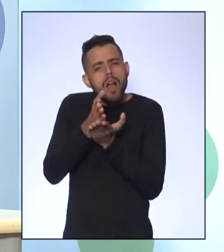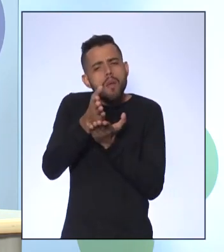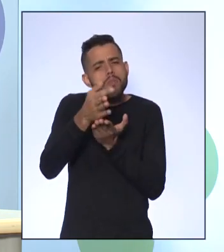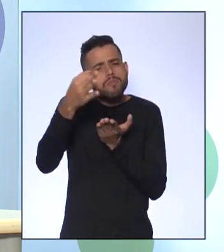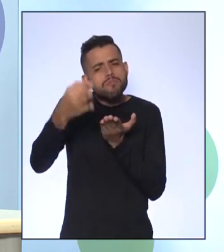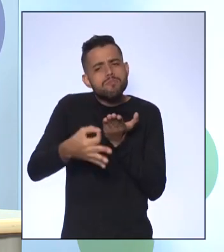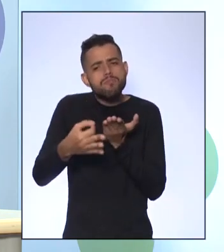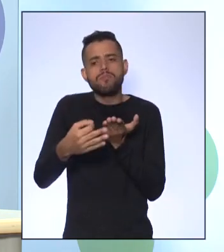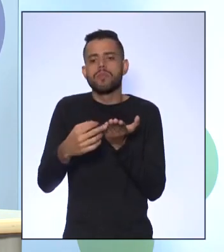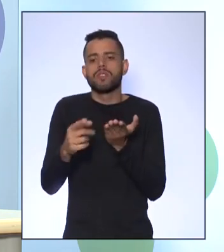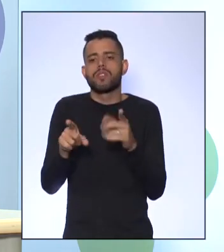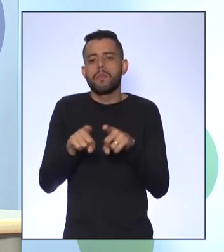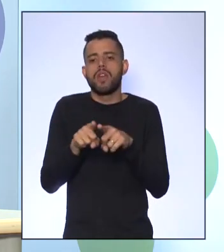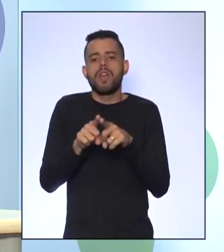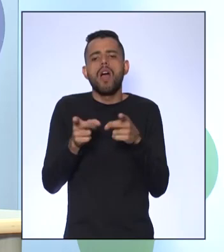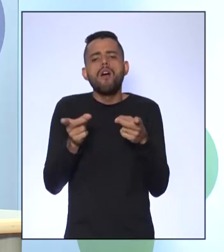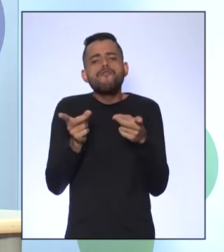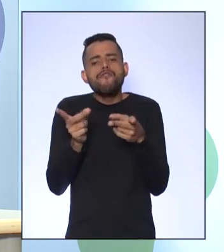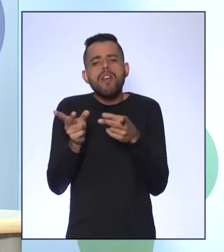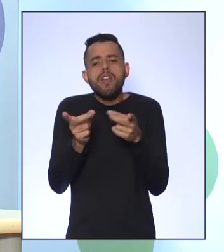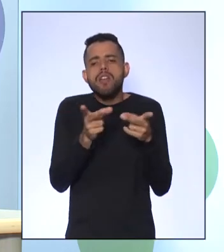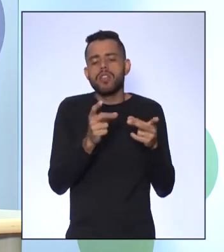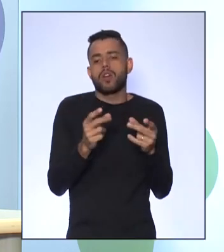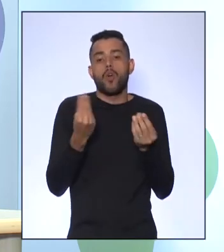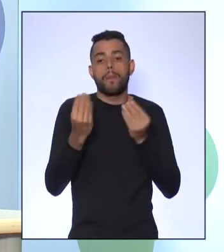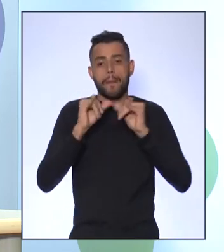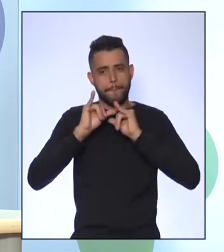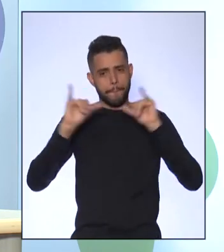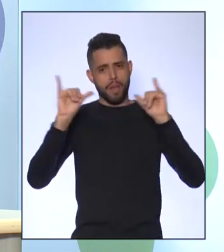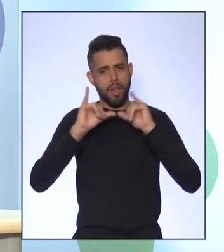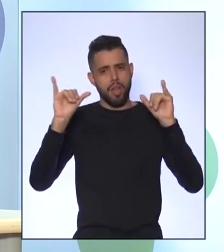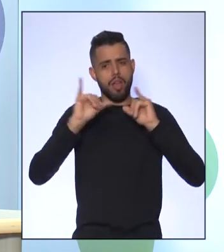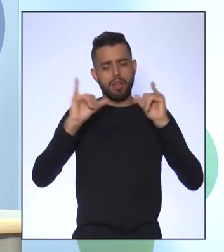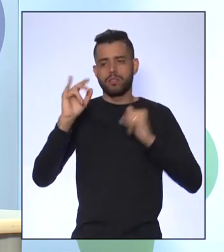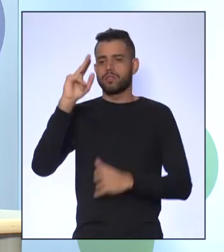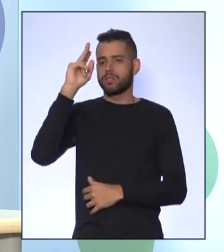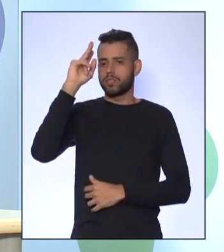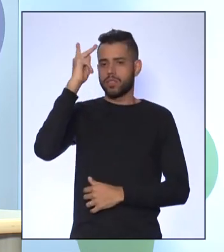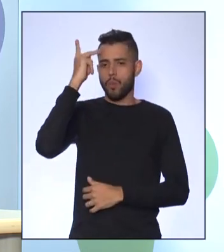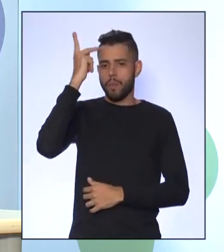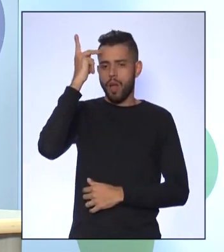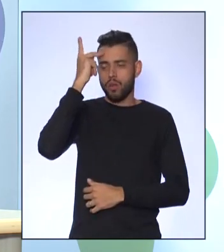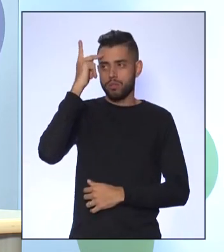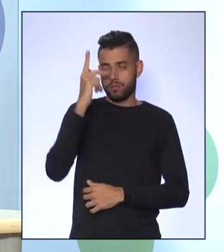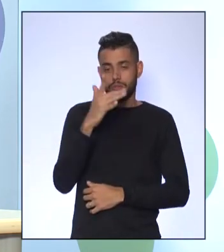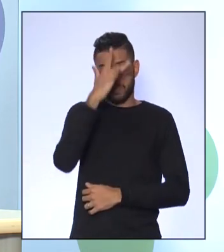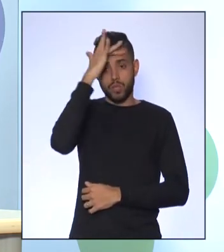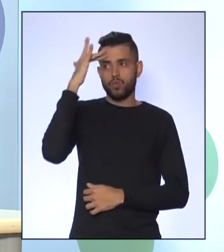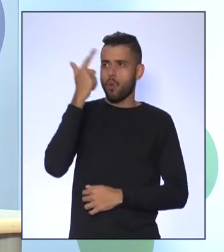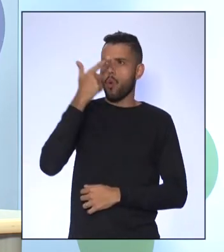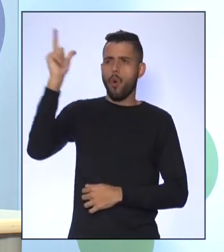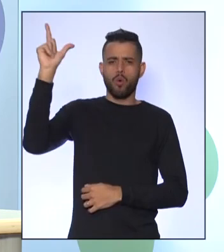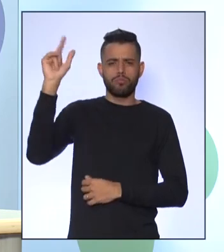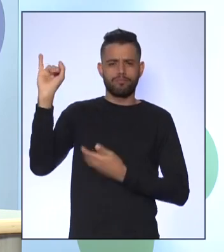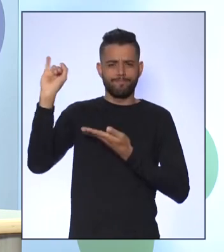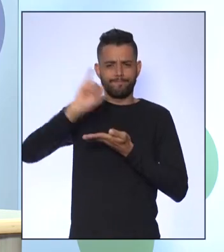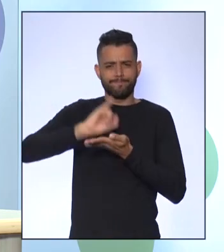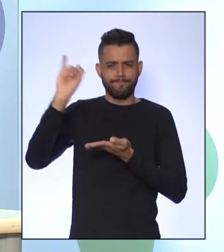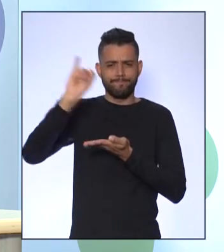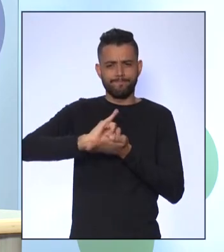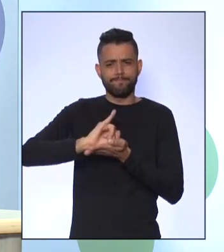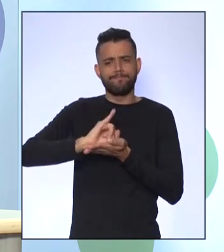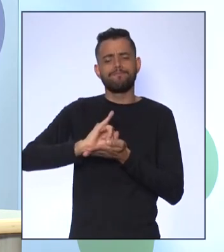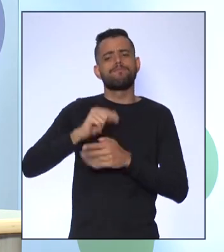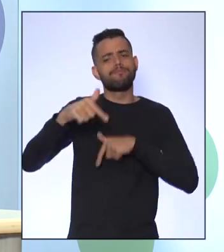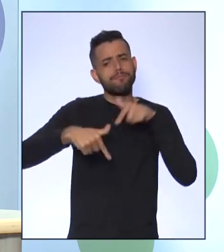a venda da propaganda de São Paulo para que os imigrantes viessem trabalhar aqui, mas,